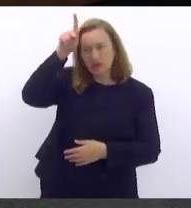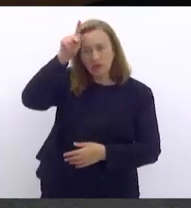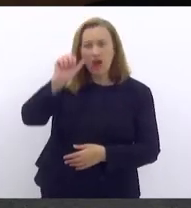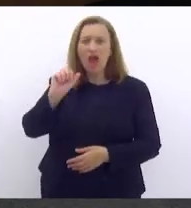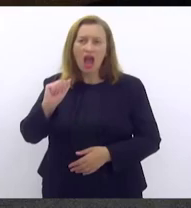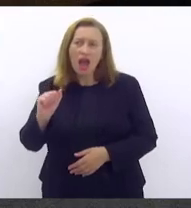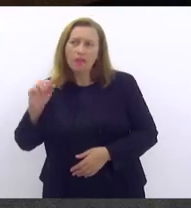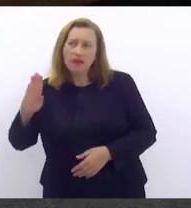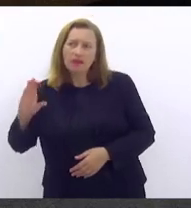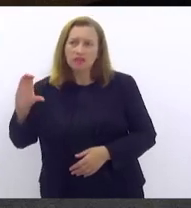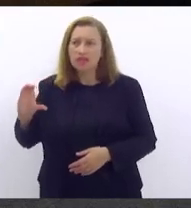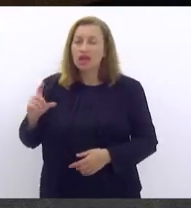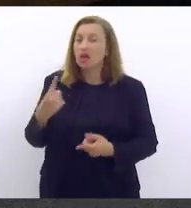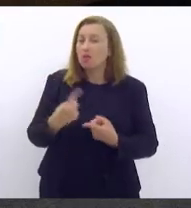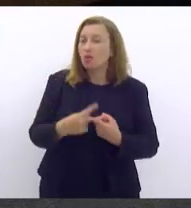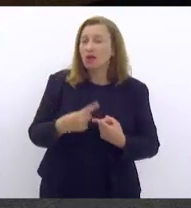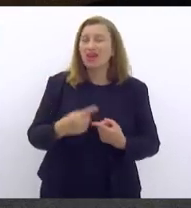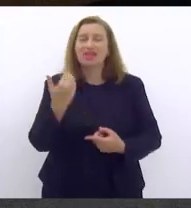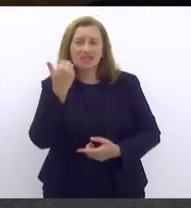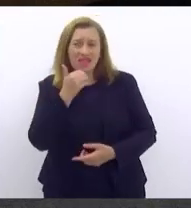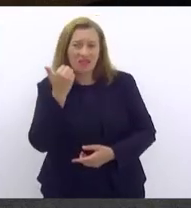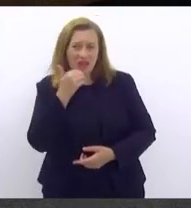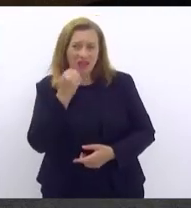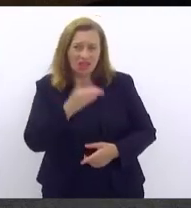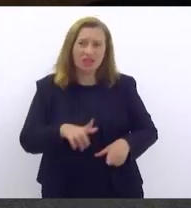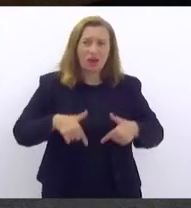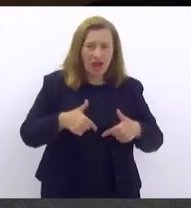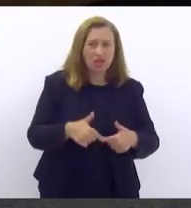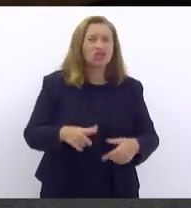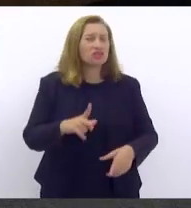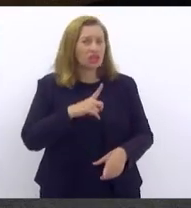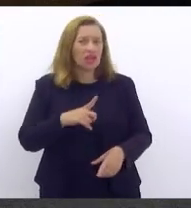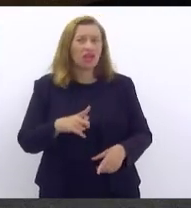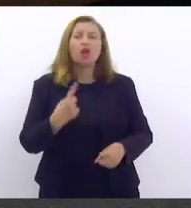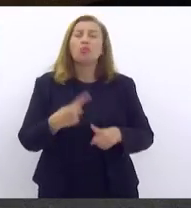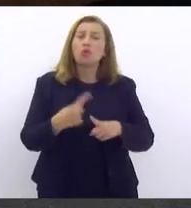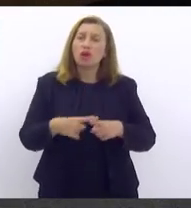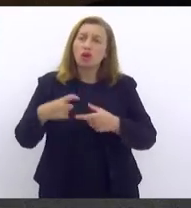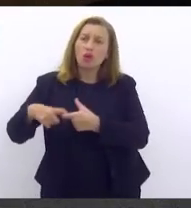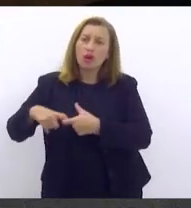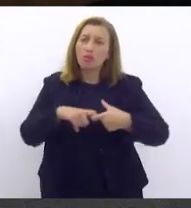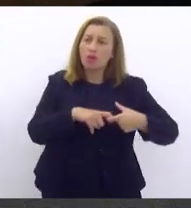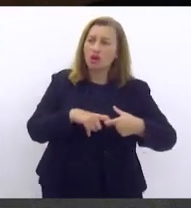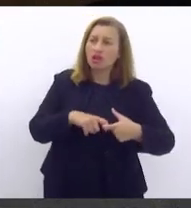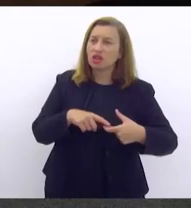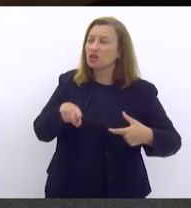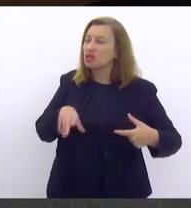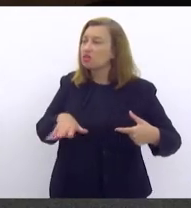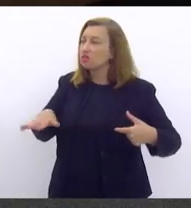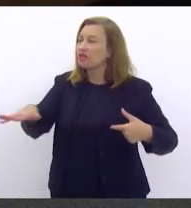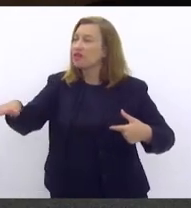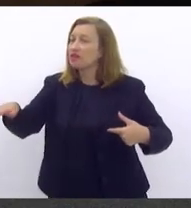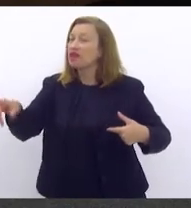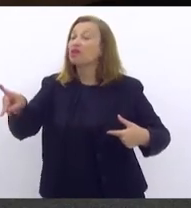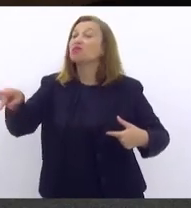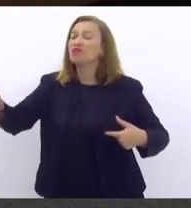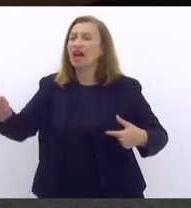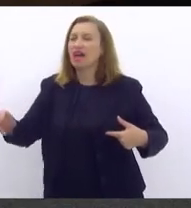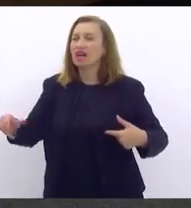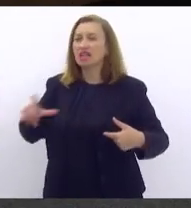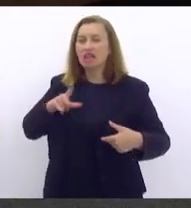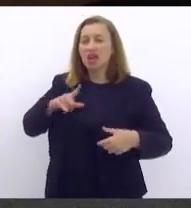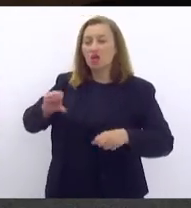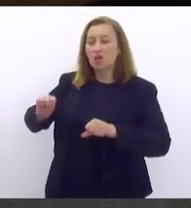disposição para sacanear na ponta o mais fraco eles têm. Por que não bota o reboque na favela? Está cheio de moto roubada